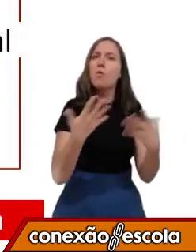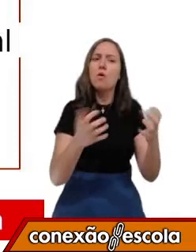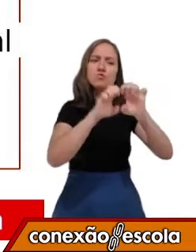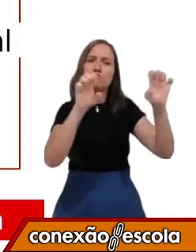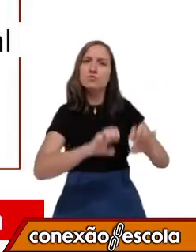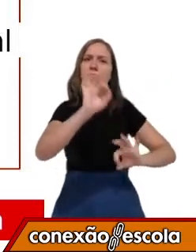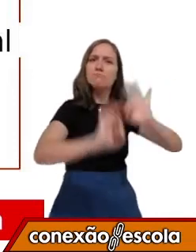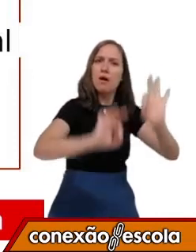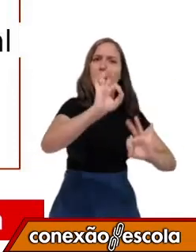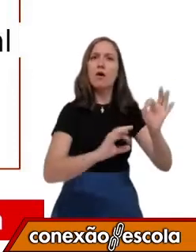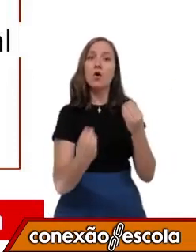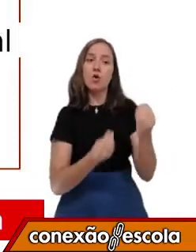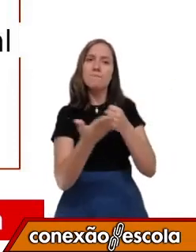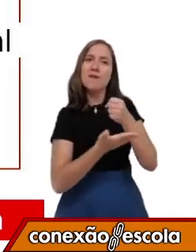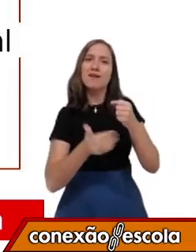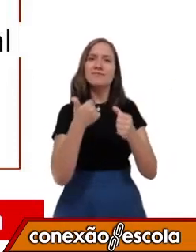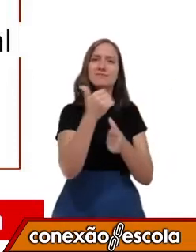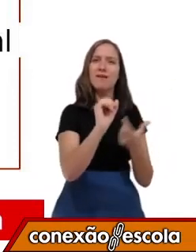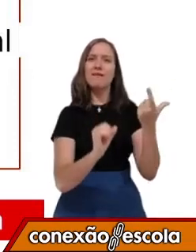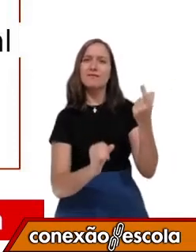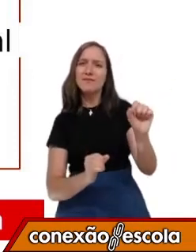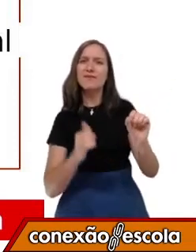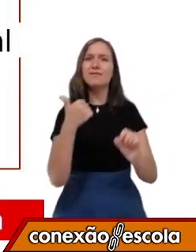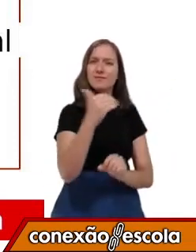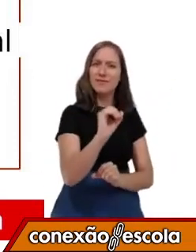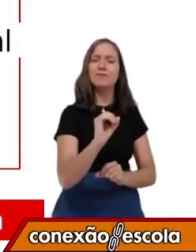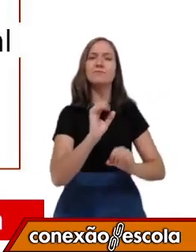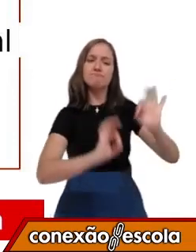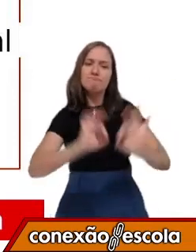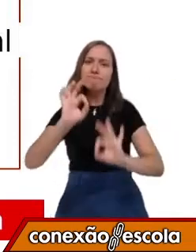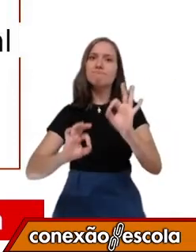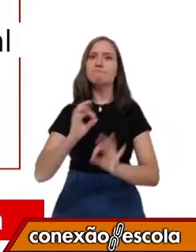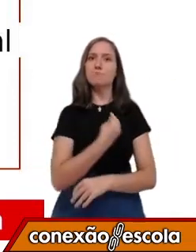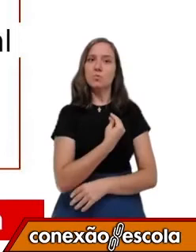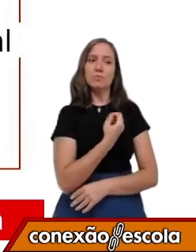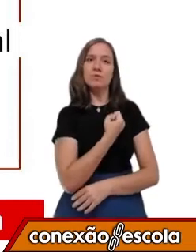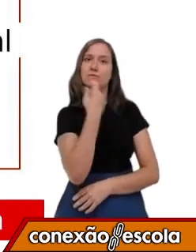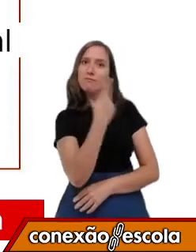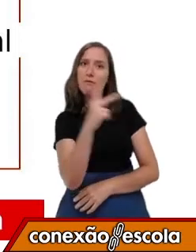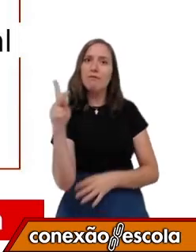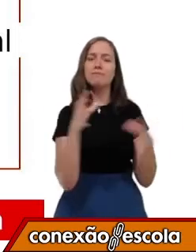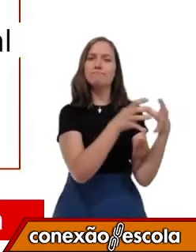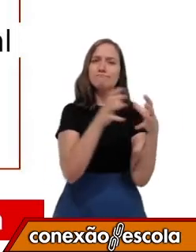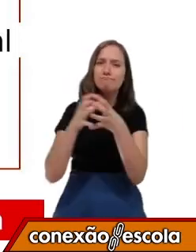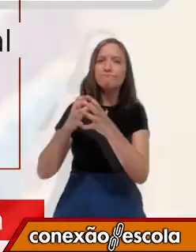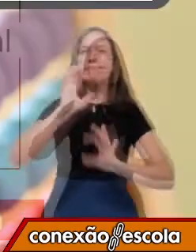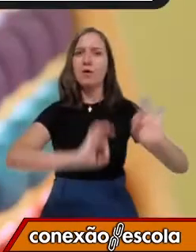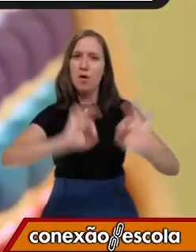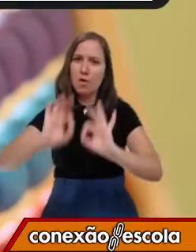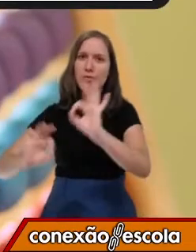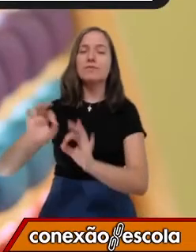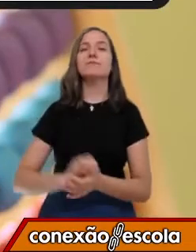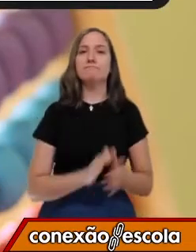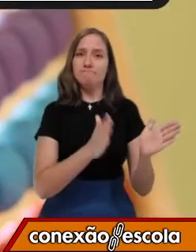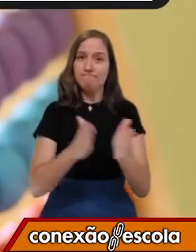base decimal de organização dos números nas suas ordens e nas suas classes. Posicionar os